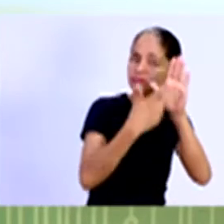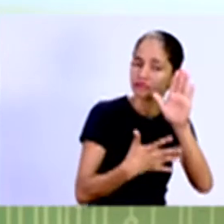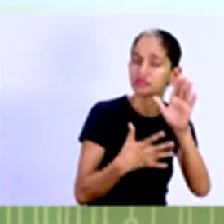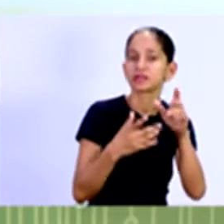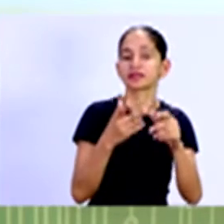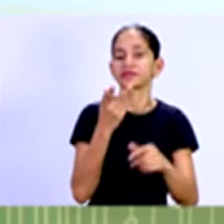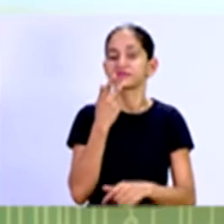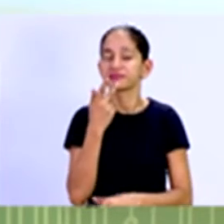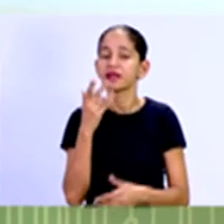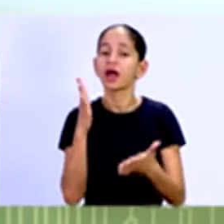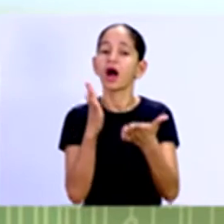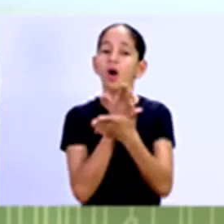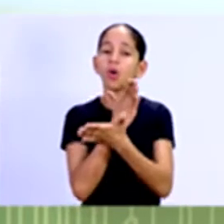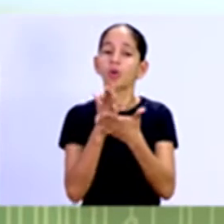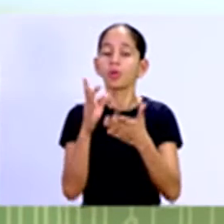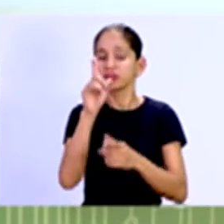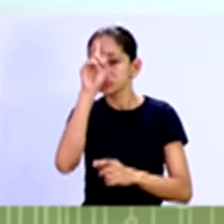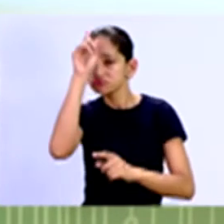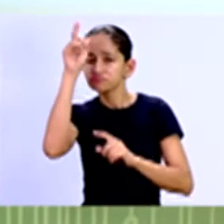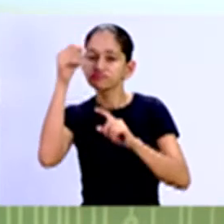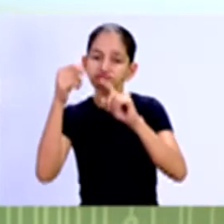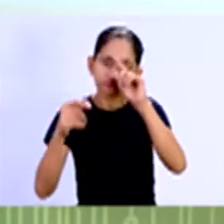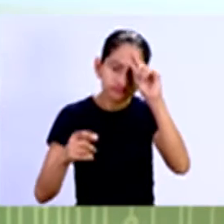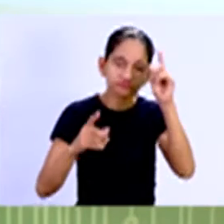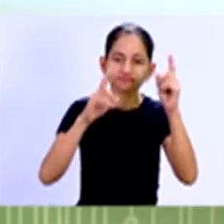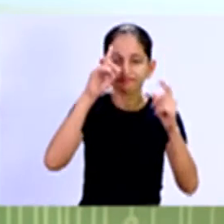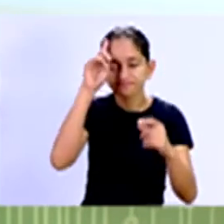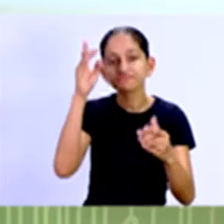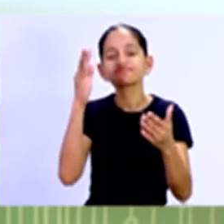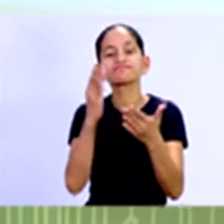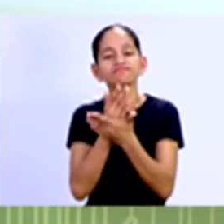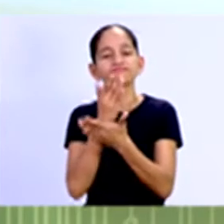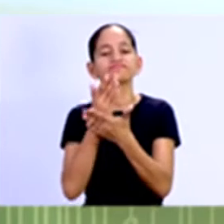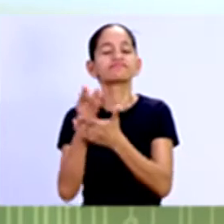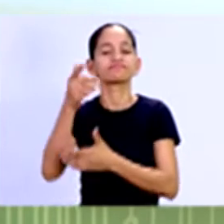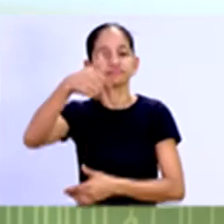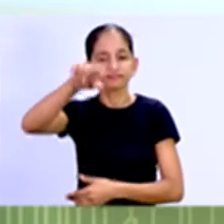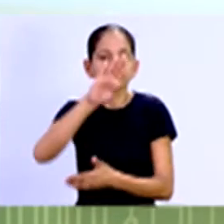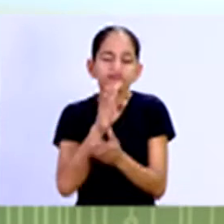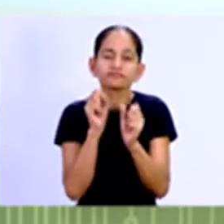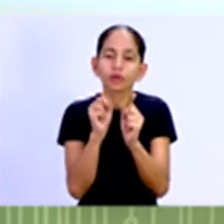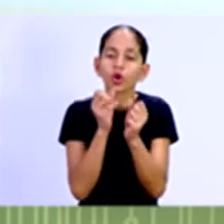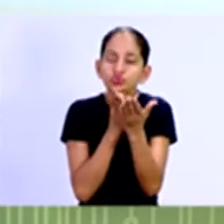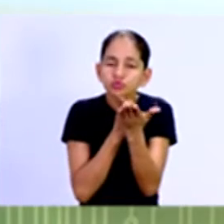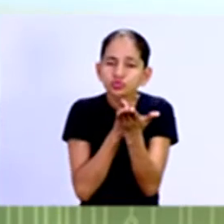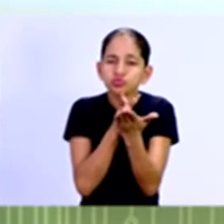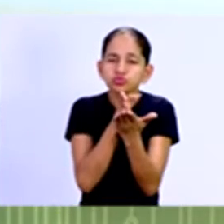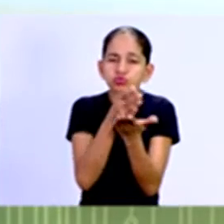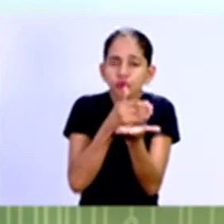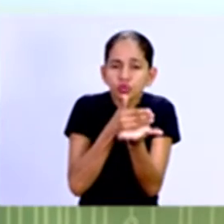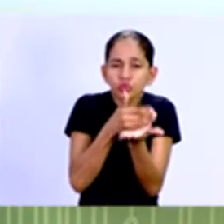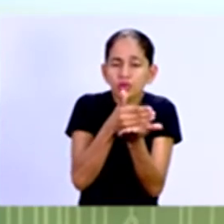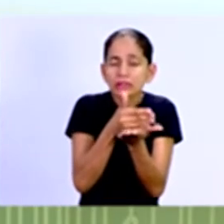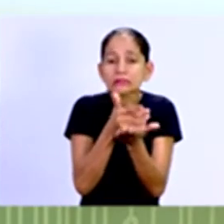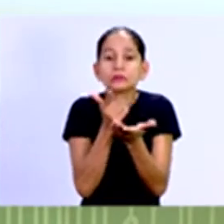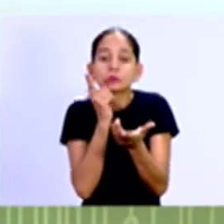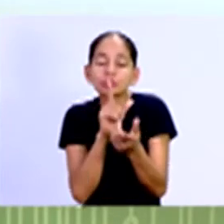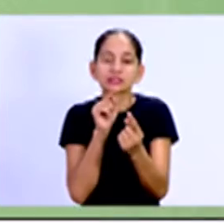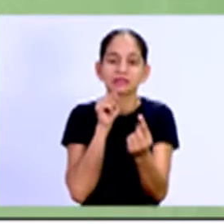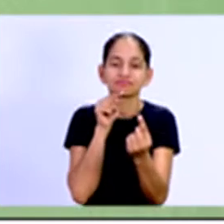ele traz algumas ideias que nós podemos segui-las e, a partir daí, acertar,